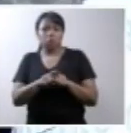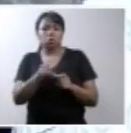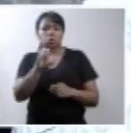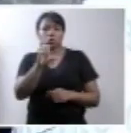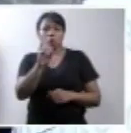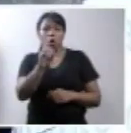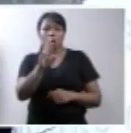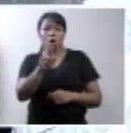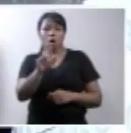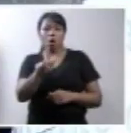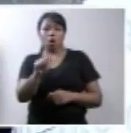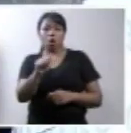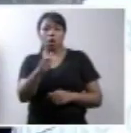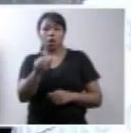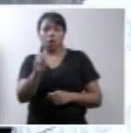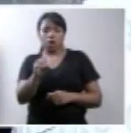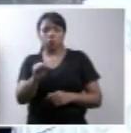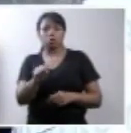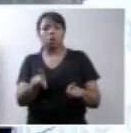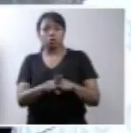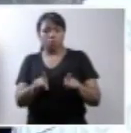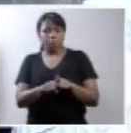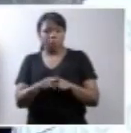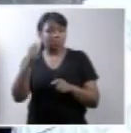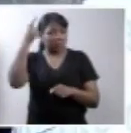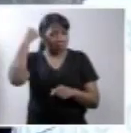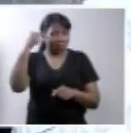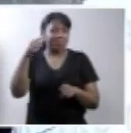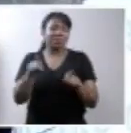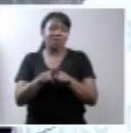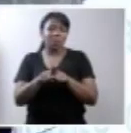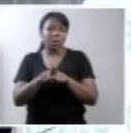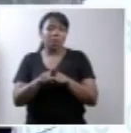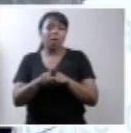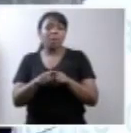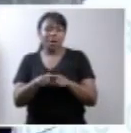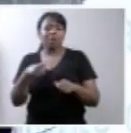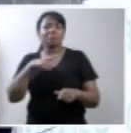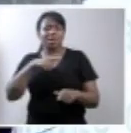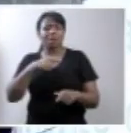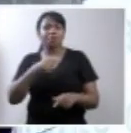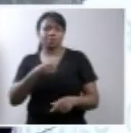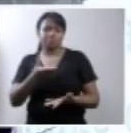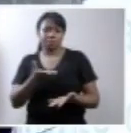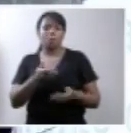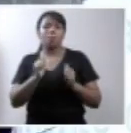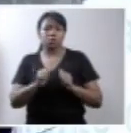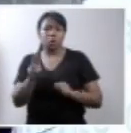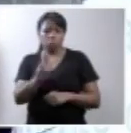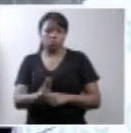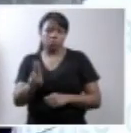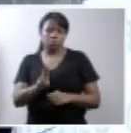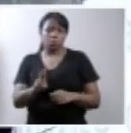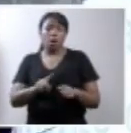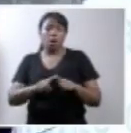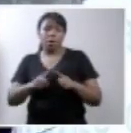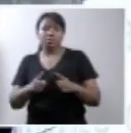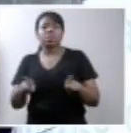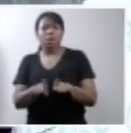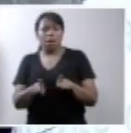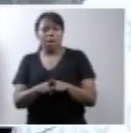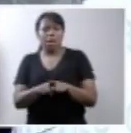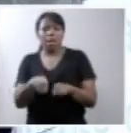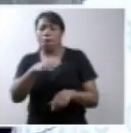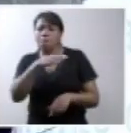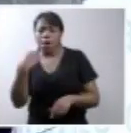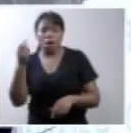órgãos do encefálico São desprovidos de de de perfeição suficiente para vingarem e falaram